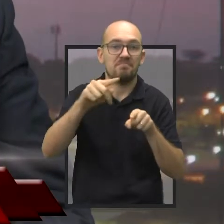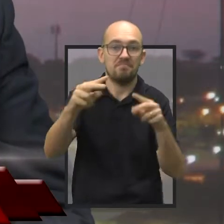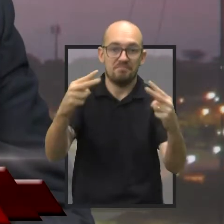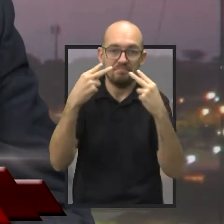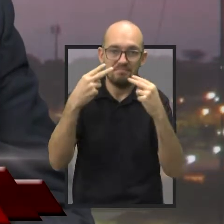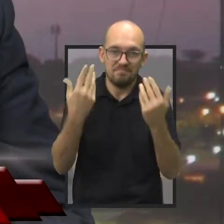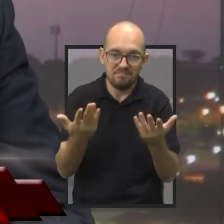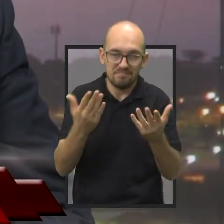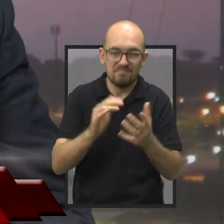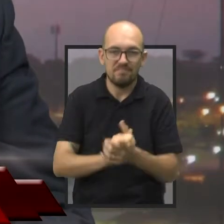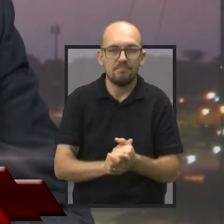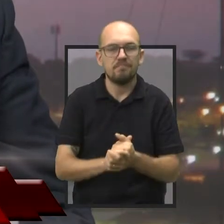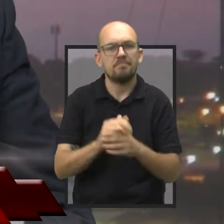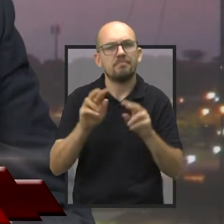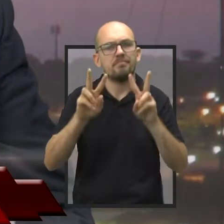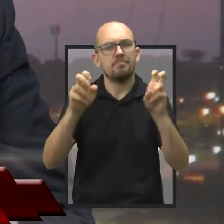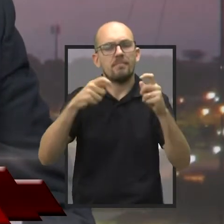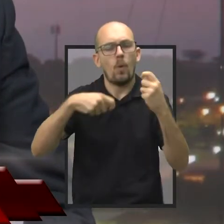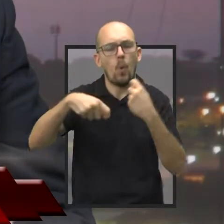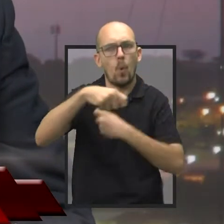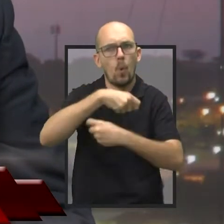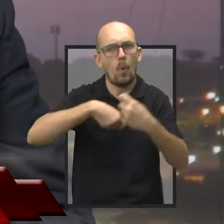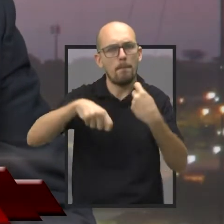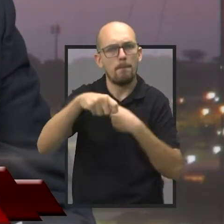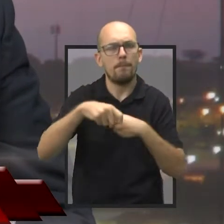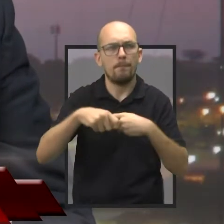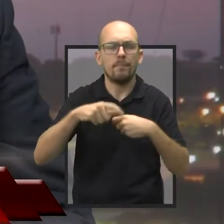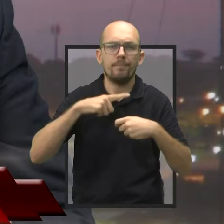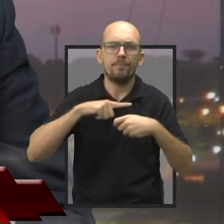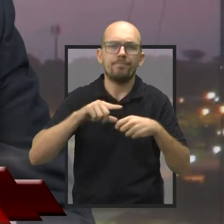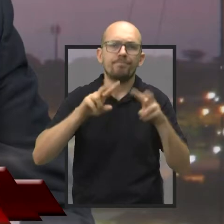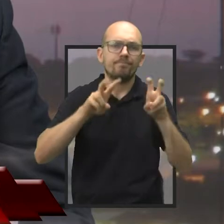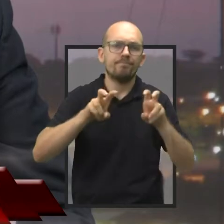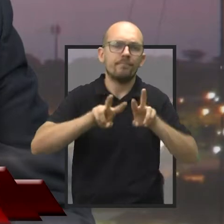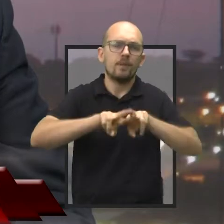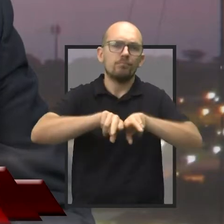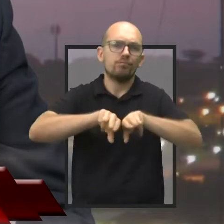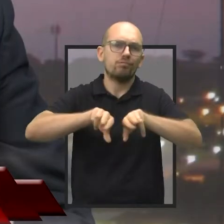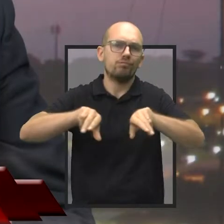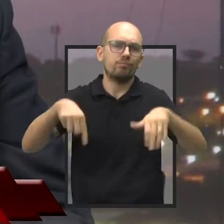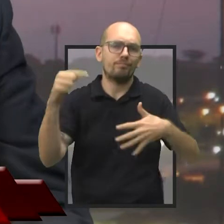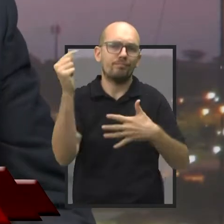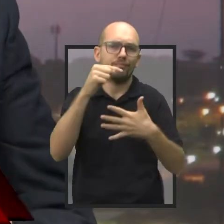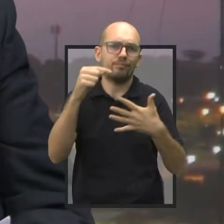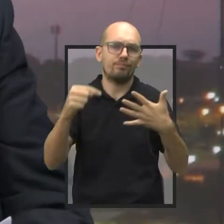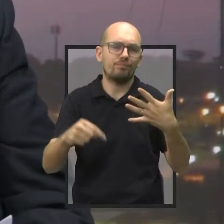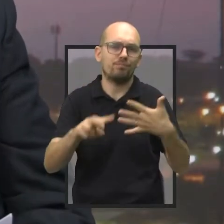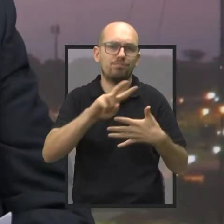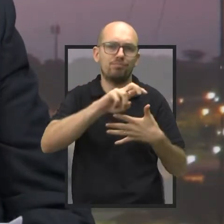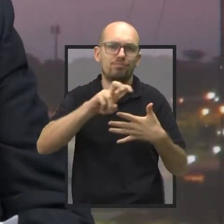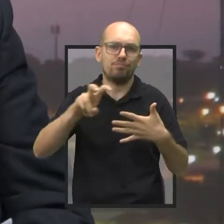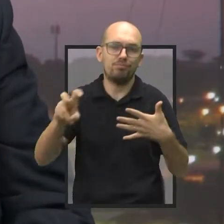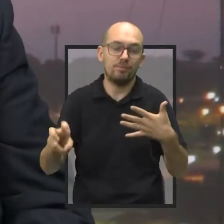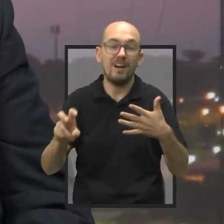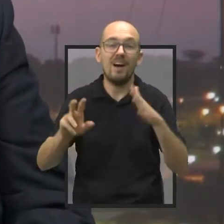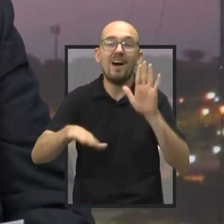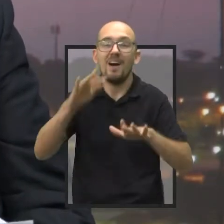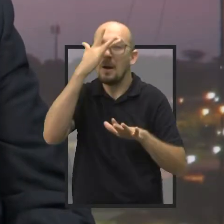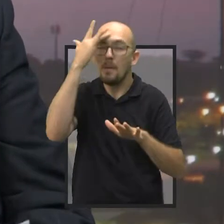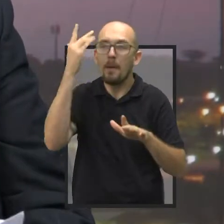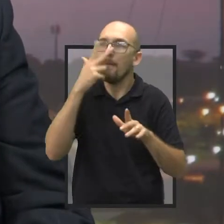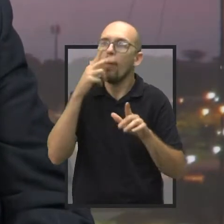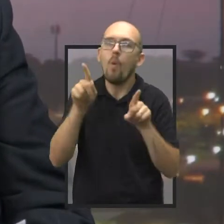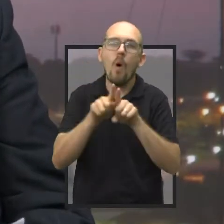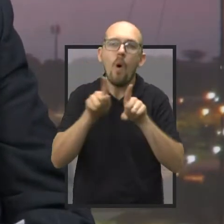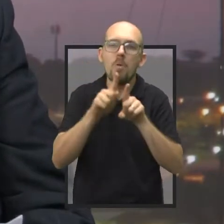hoje é um tema muito abrangente e presente na sociedade e que as pessoas não têm noção,